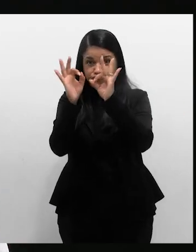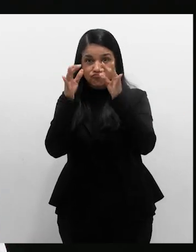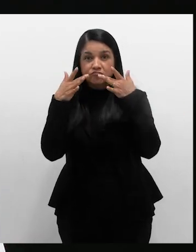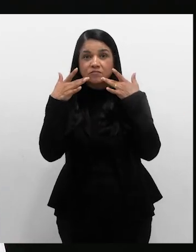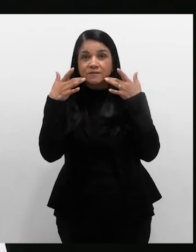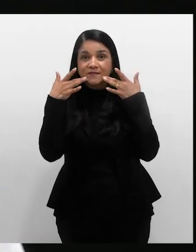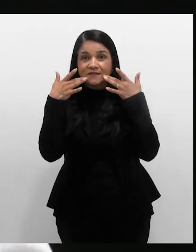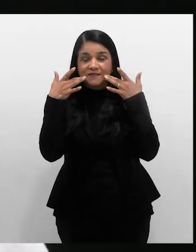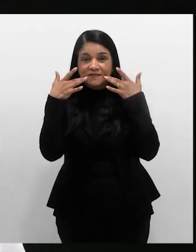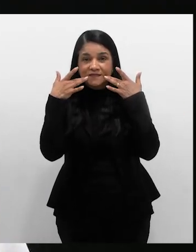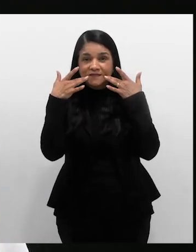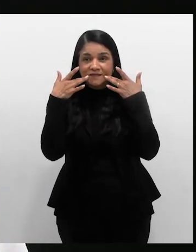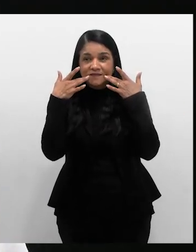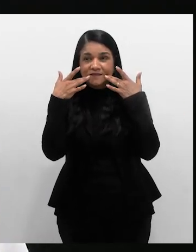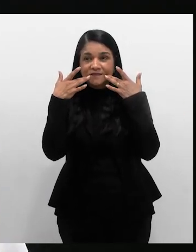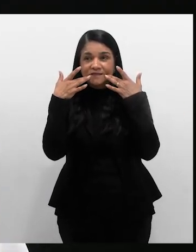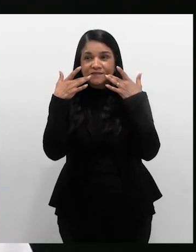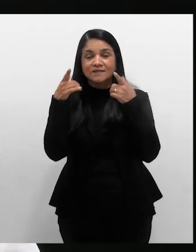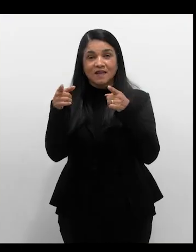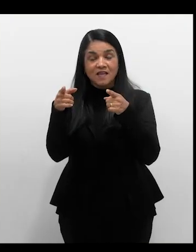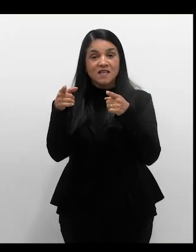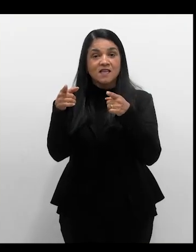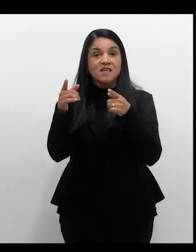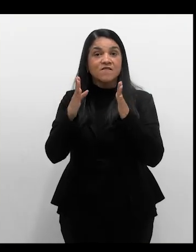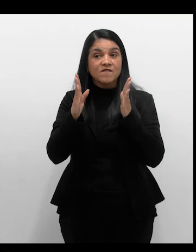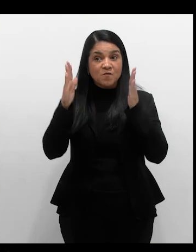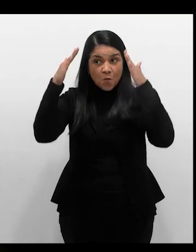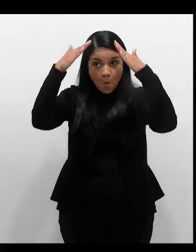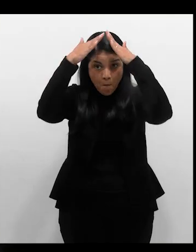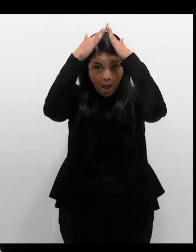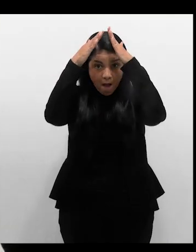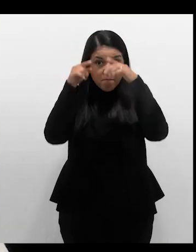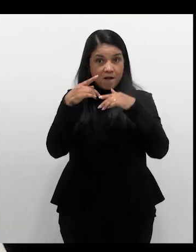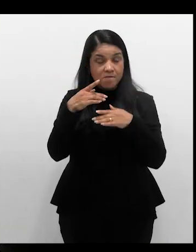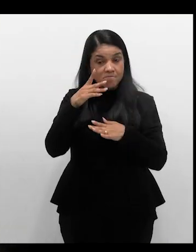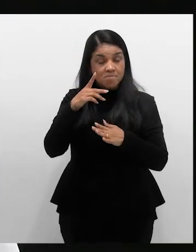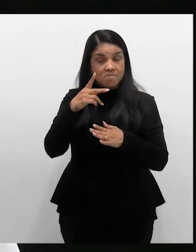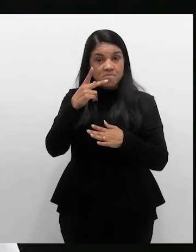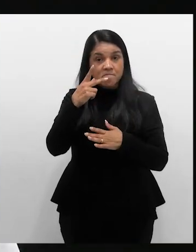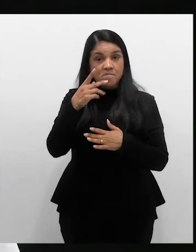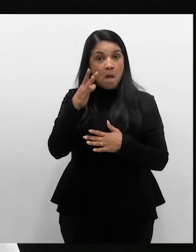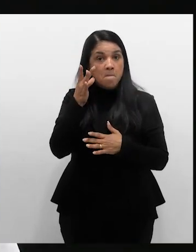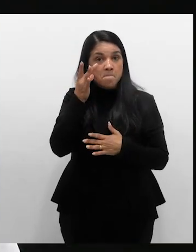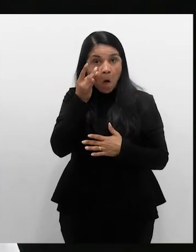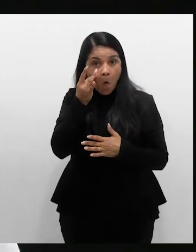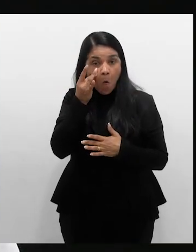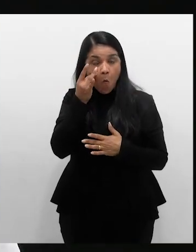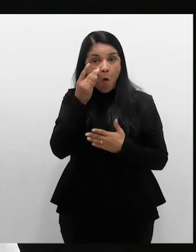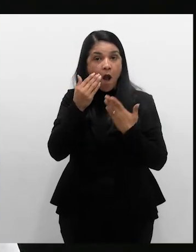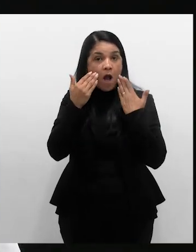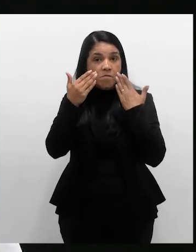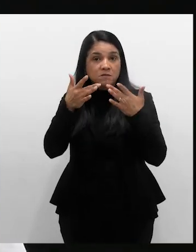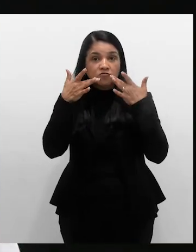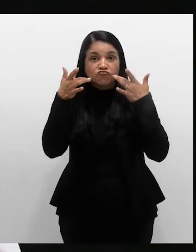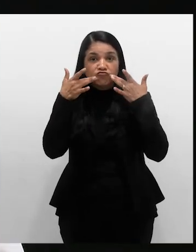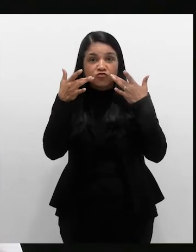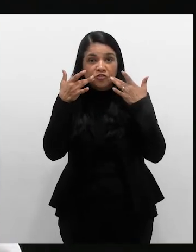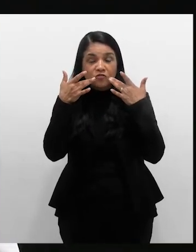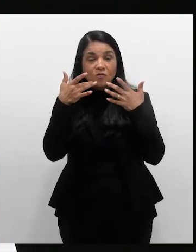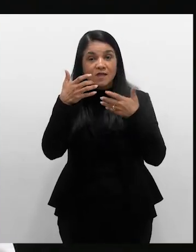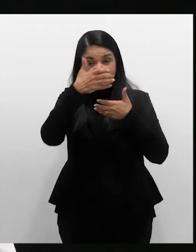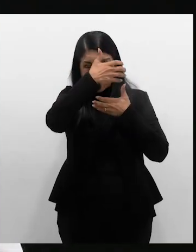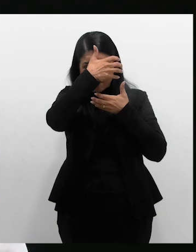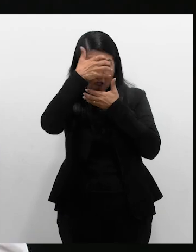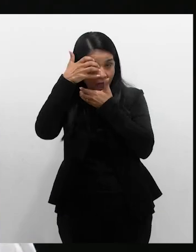esse espetáculo, gente. Isso é maravilhoso. Fez pro Vaticano, né? Fez pro João Paulo II. Ele fez pro Papa. Eu ia te falar isso. Gente, isso foi a coisa mais incrível, né? O cara escreve